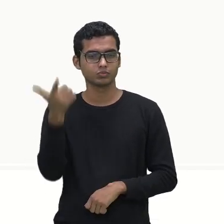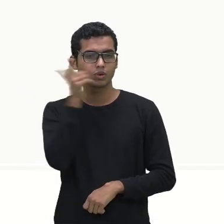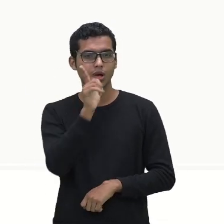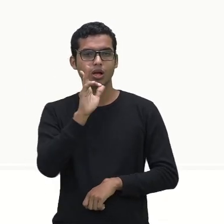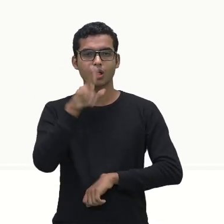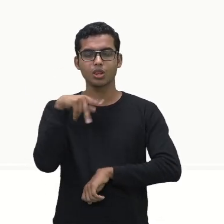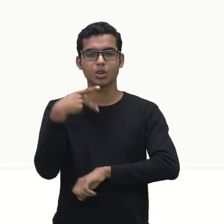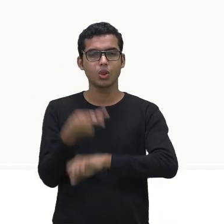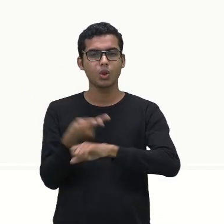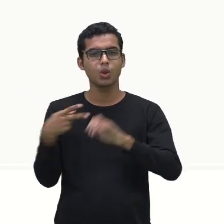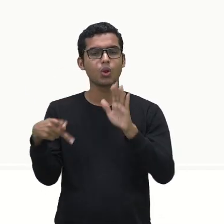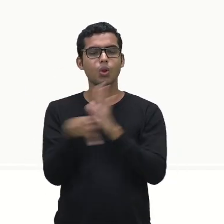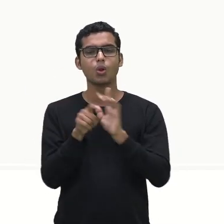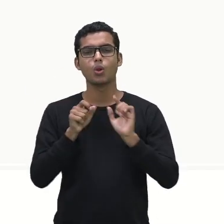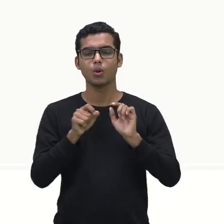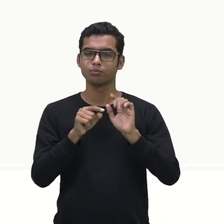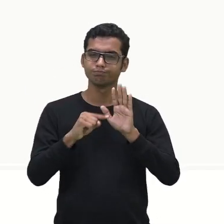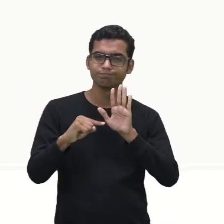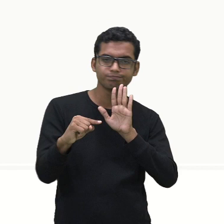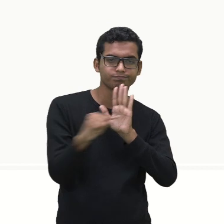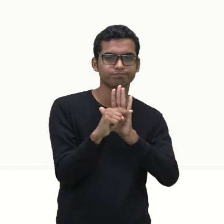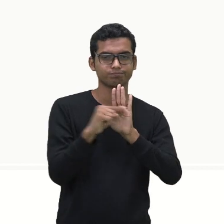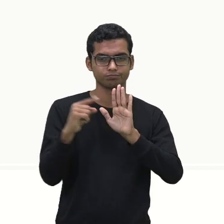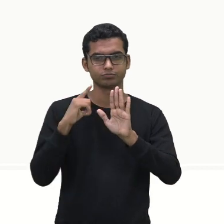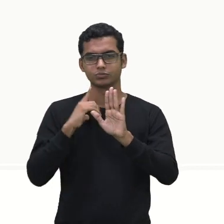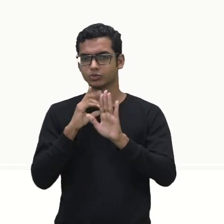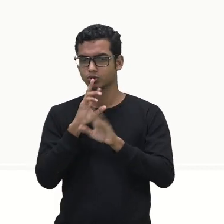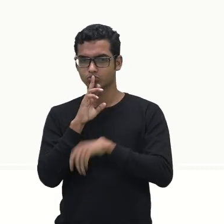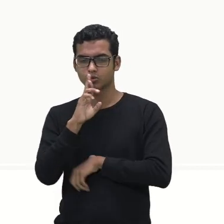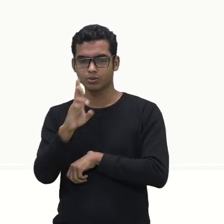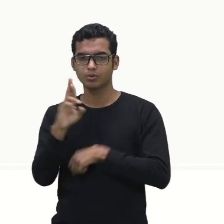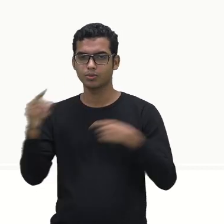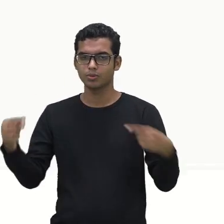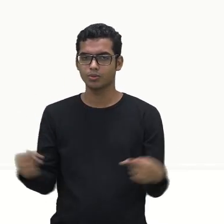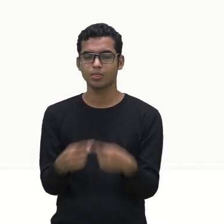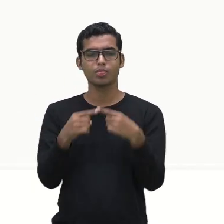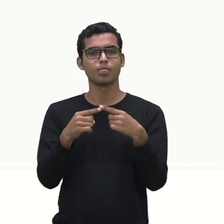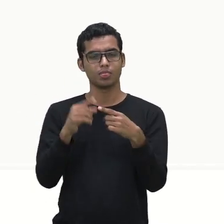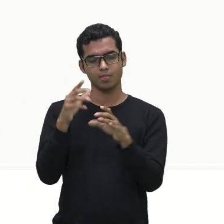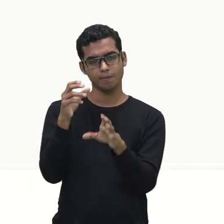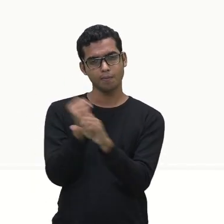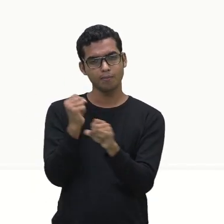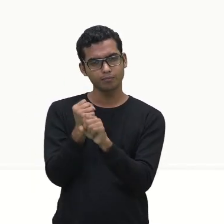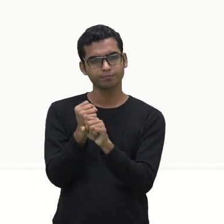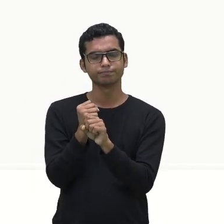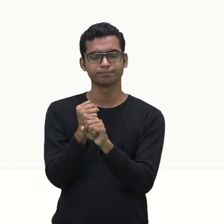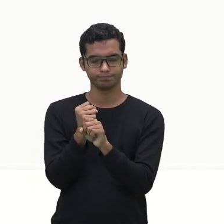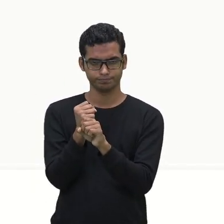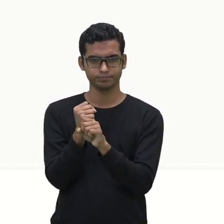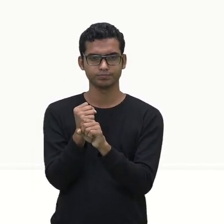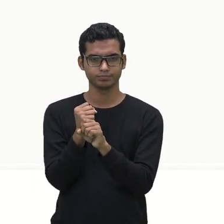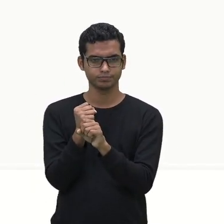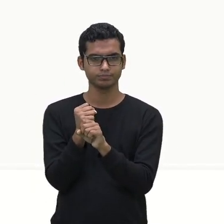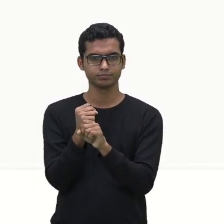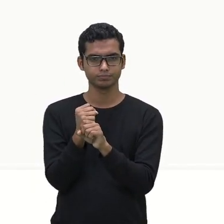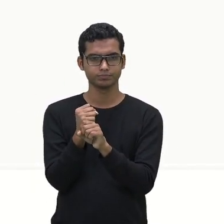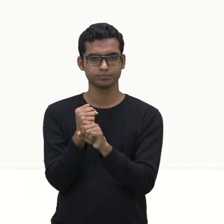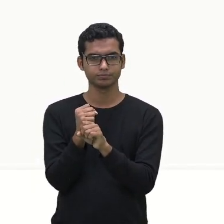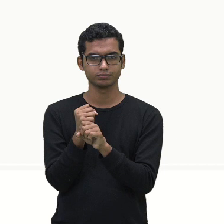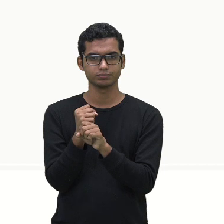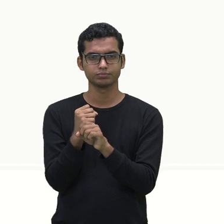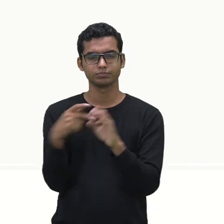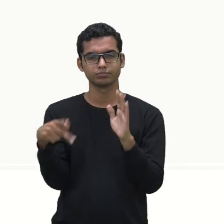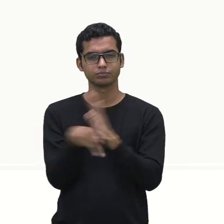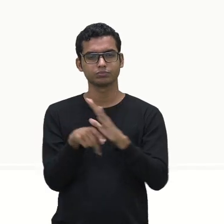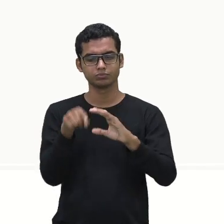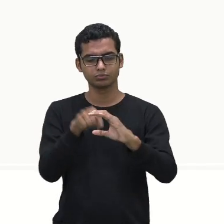subtração, tá? Você vai chegar ao mesmo resultado do que você calcular a parte, né? A área do